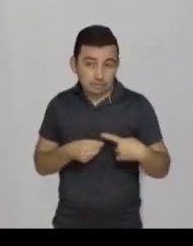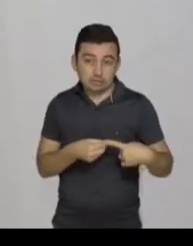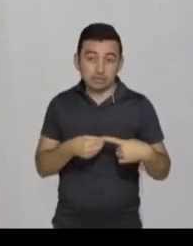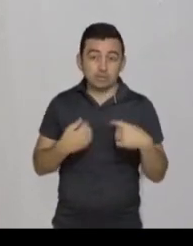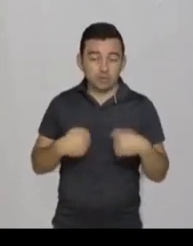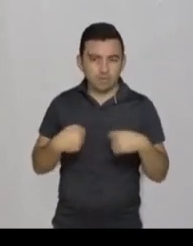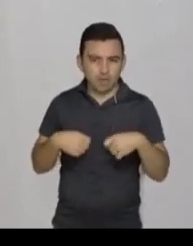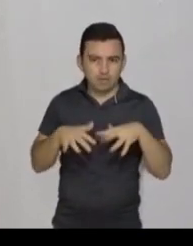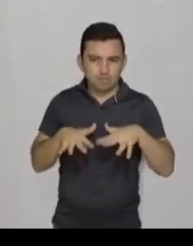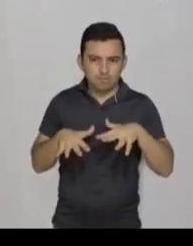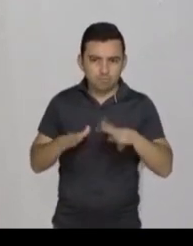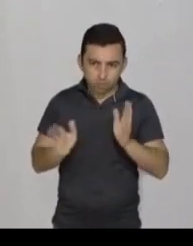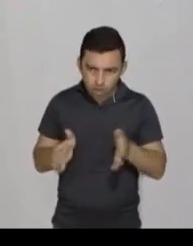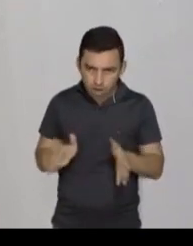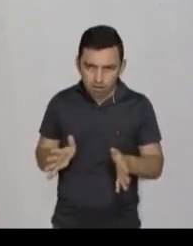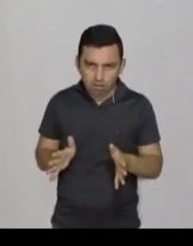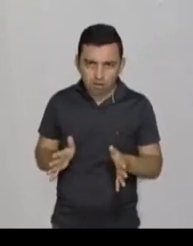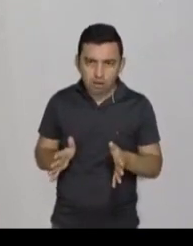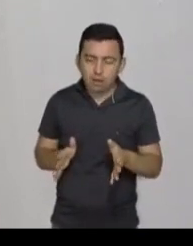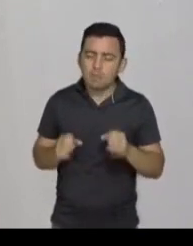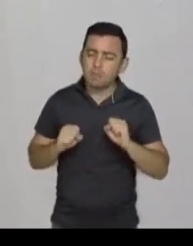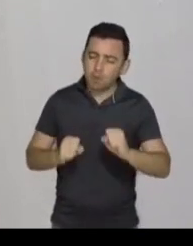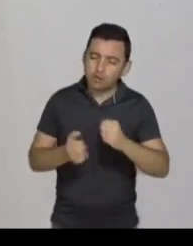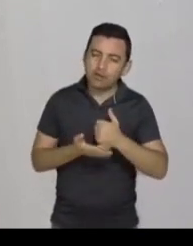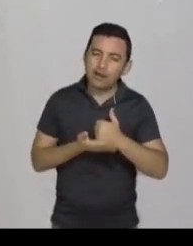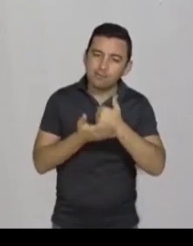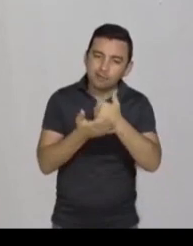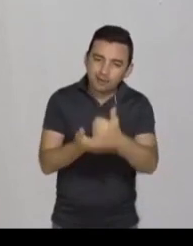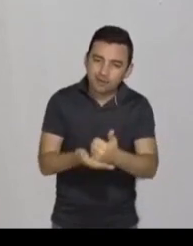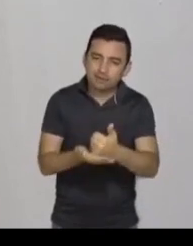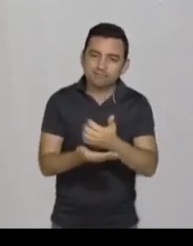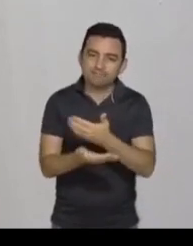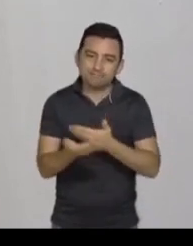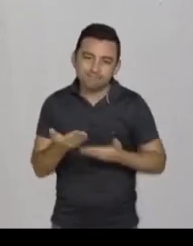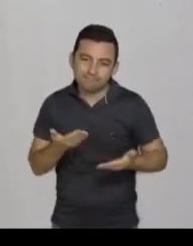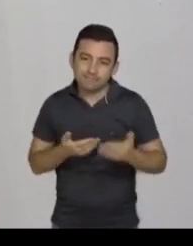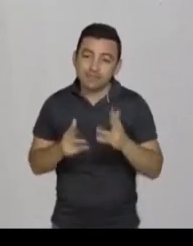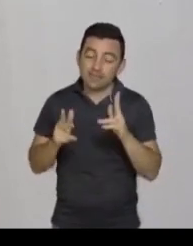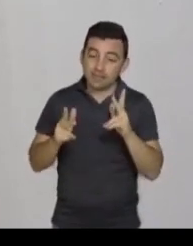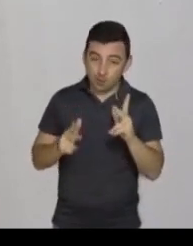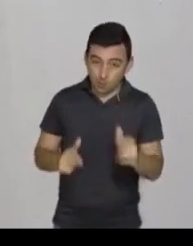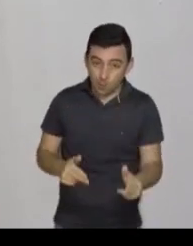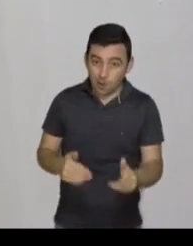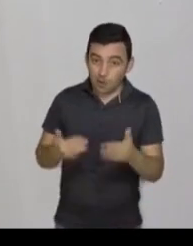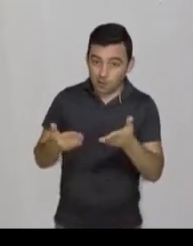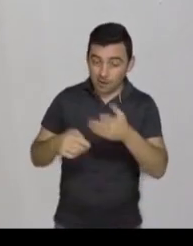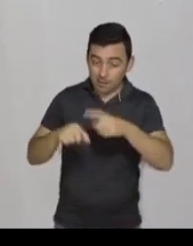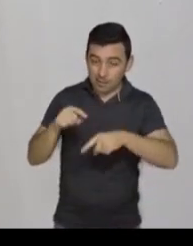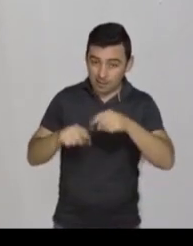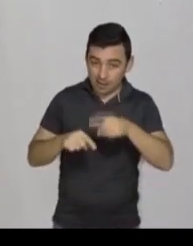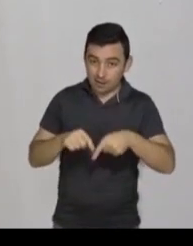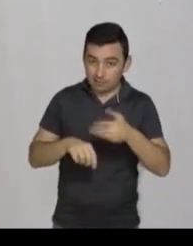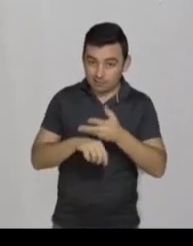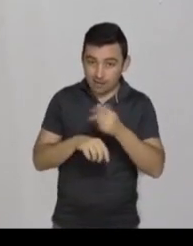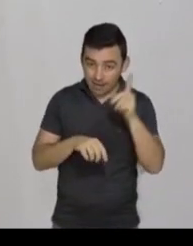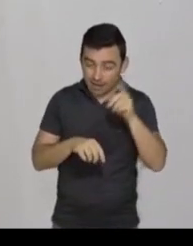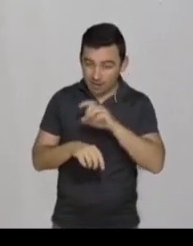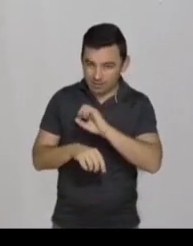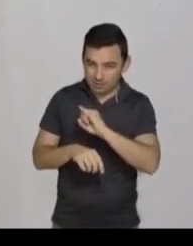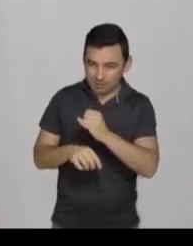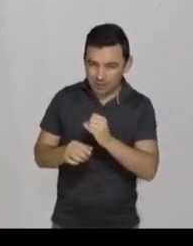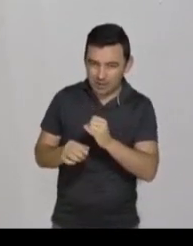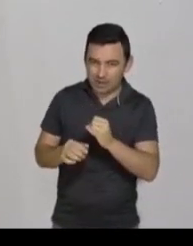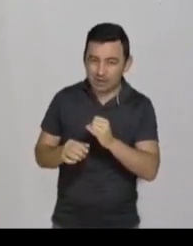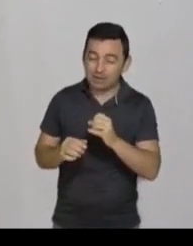mobilizadas possam colaborar e a exemplo desse acelerador do linear do Hospital São José isso